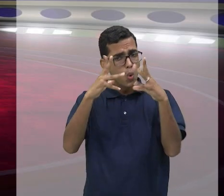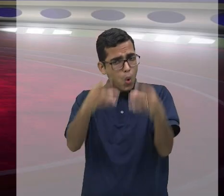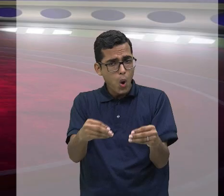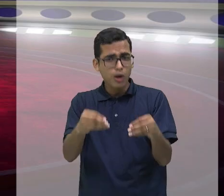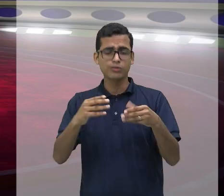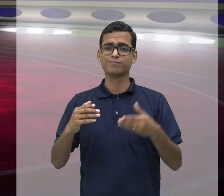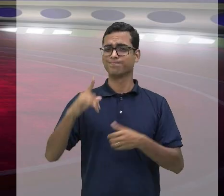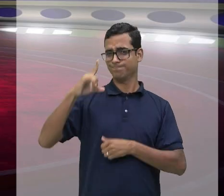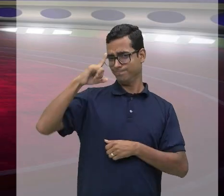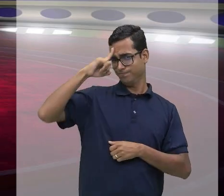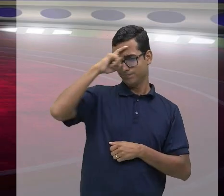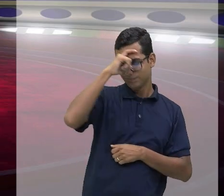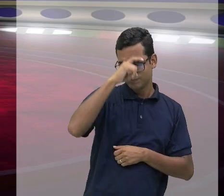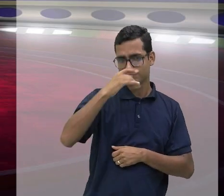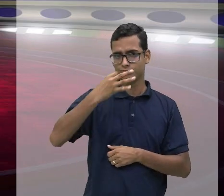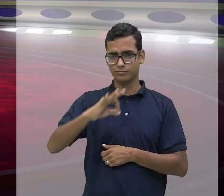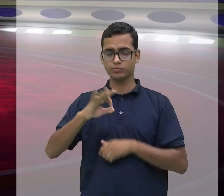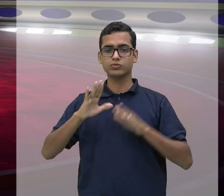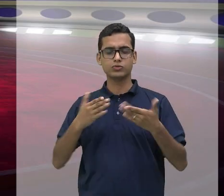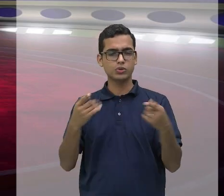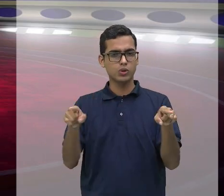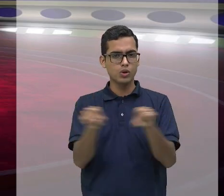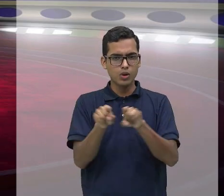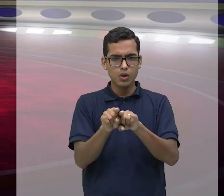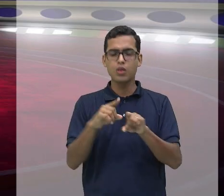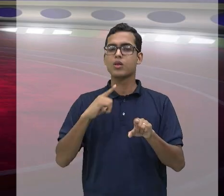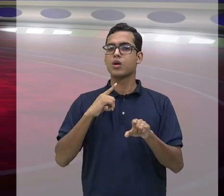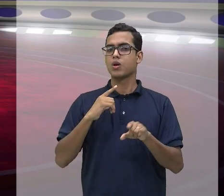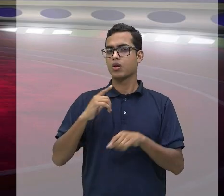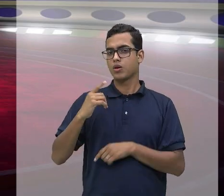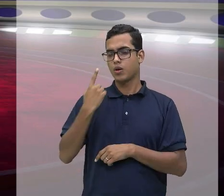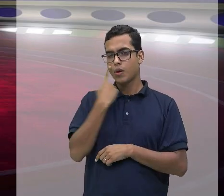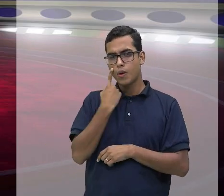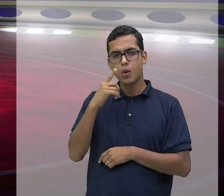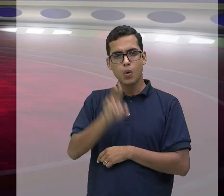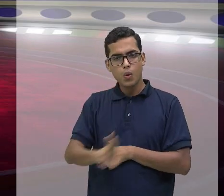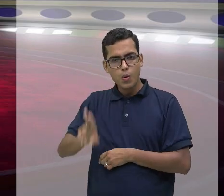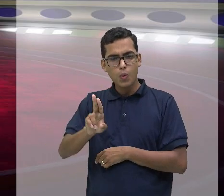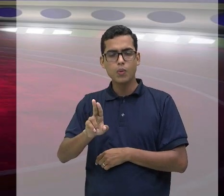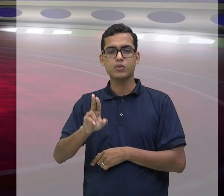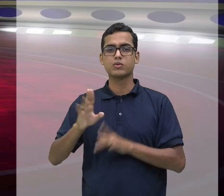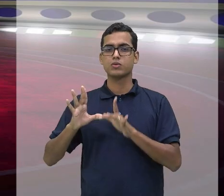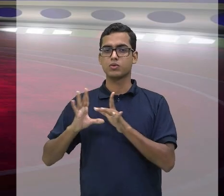conjunção aditiva, tá? Normalmente a gente não utiliza, é sempre das